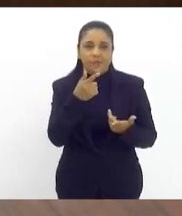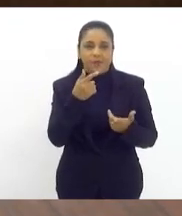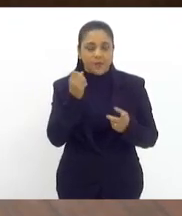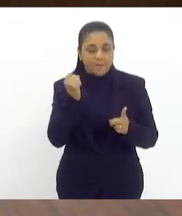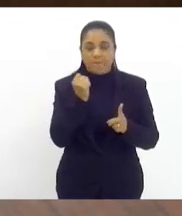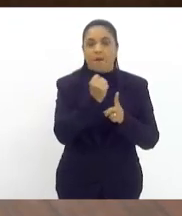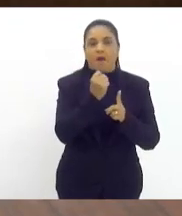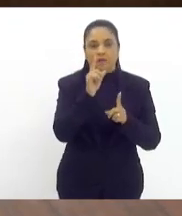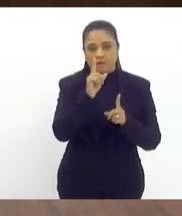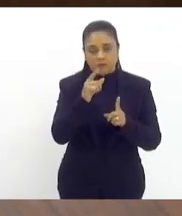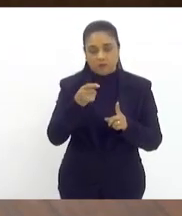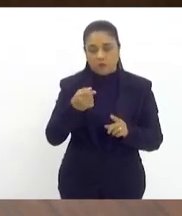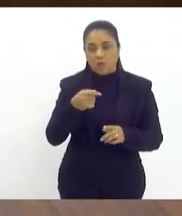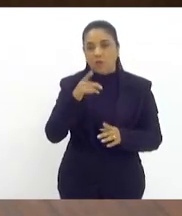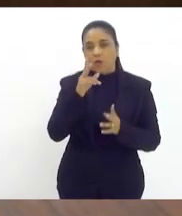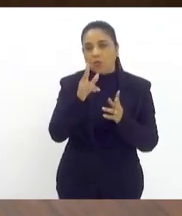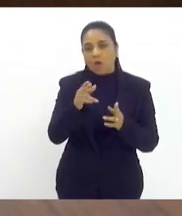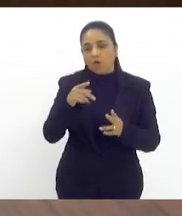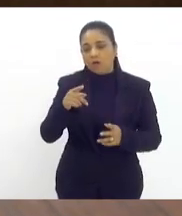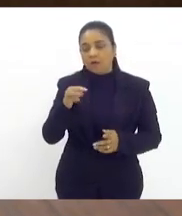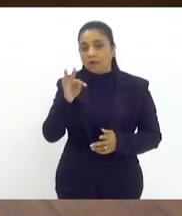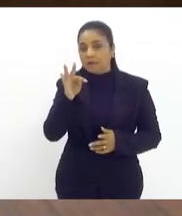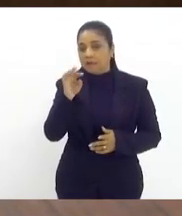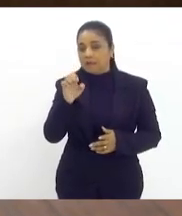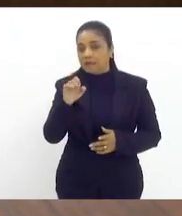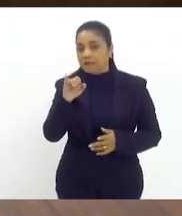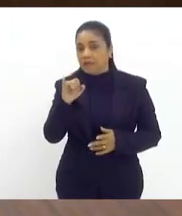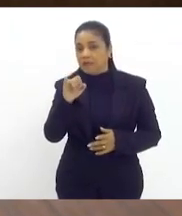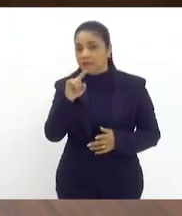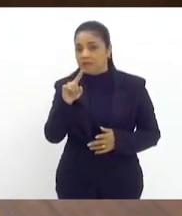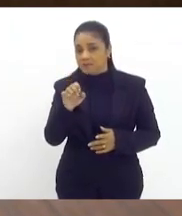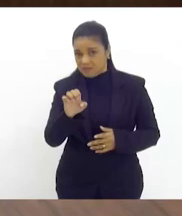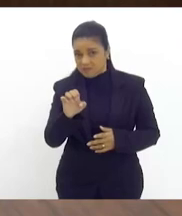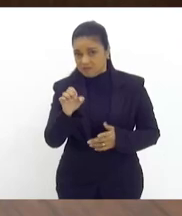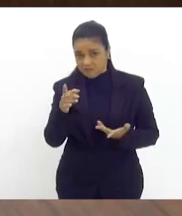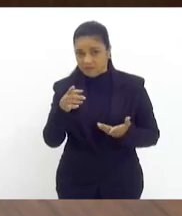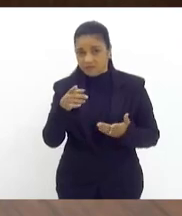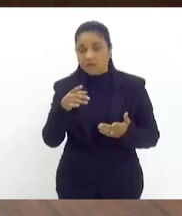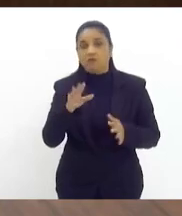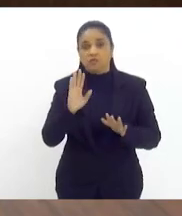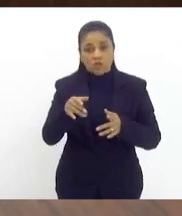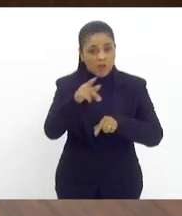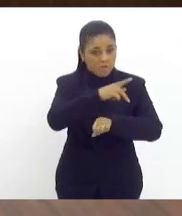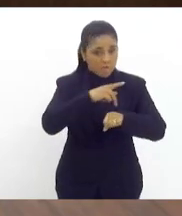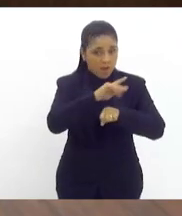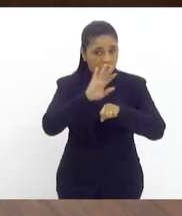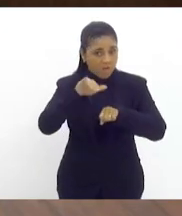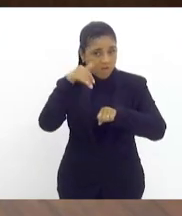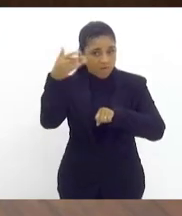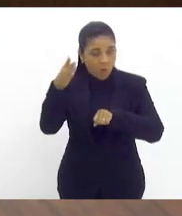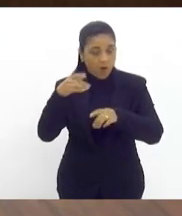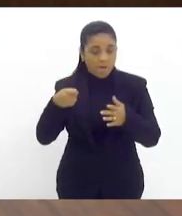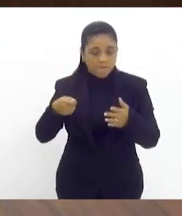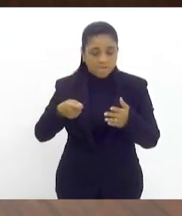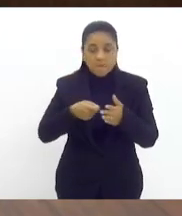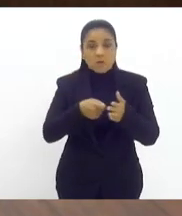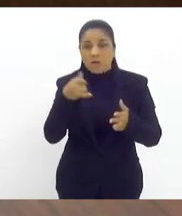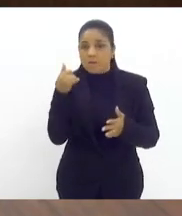outros países a morte de pessoas que utilizam, que foram atingidas por esse tipo de